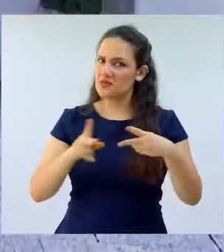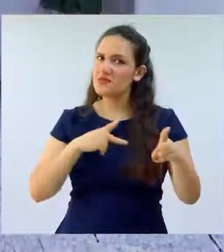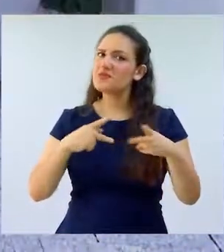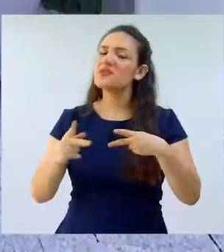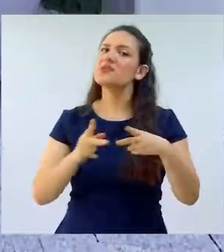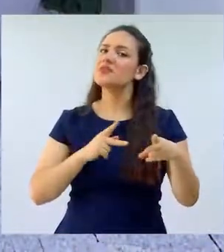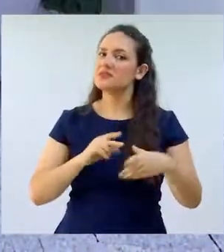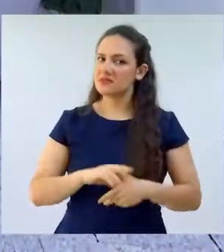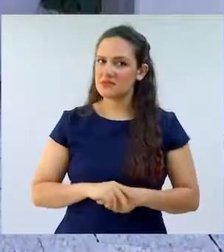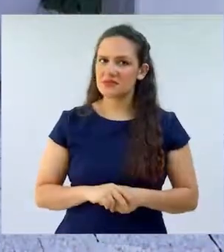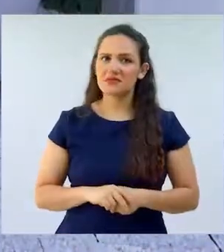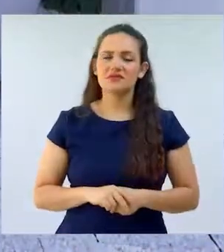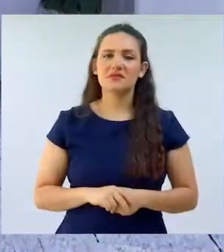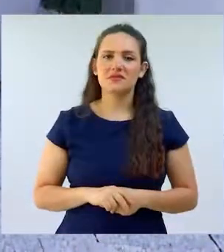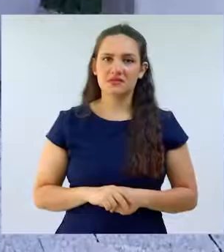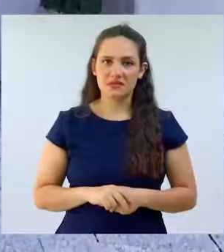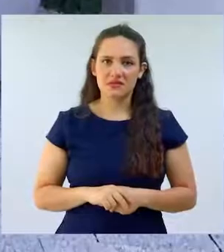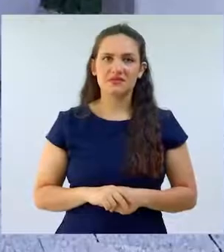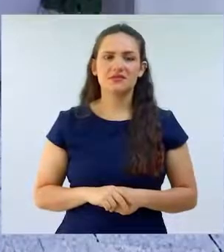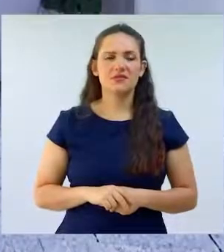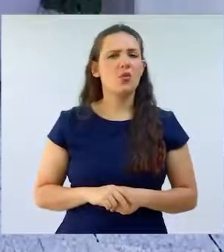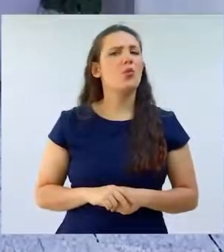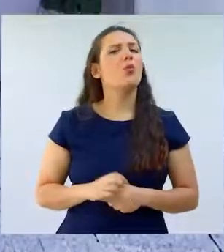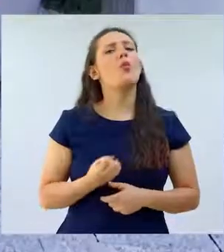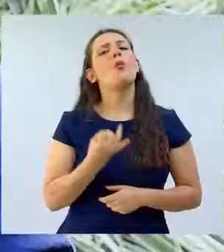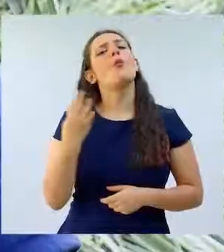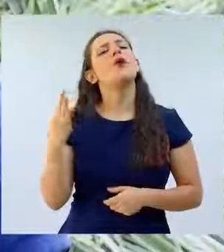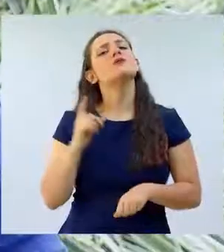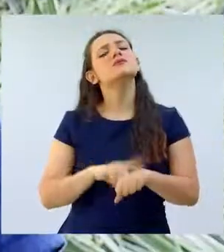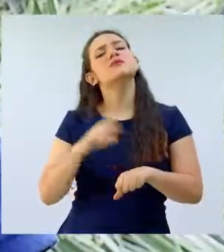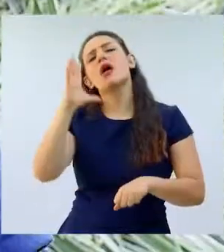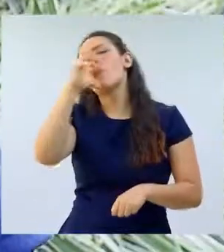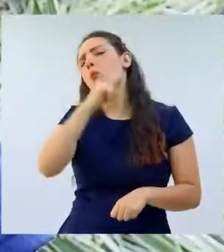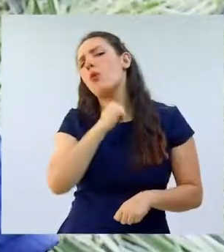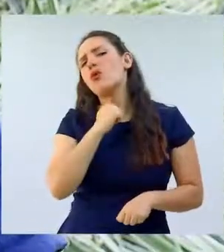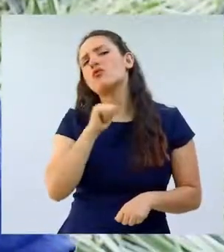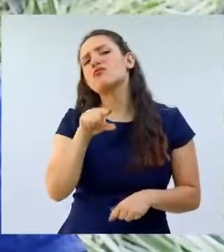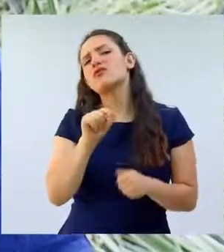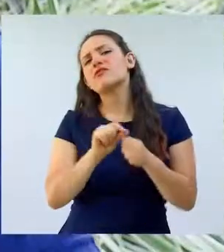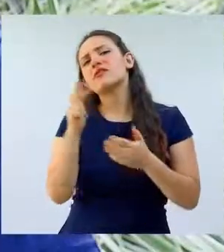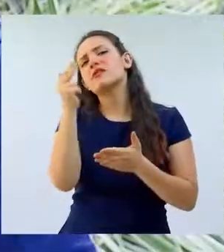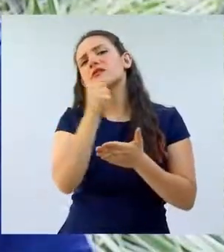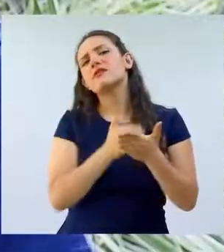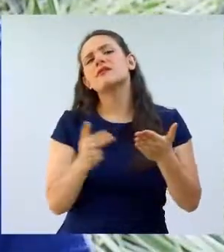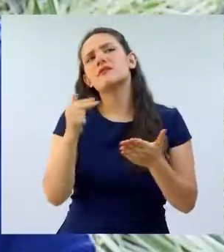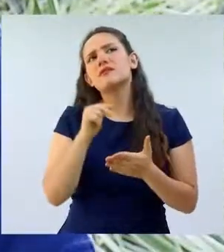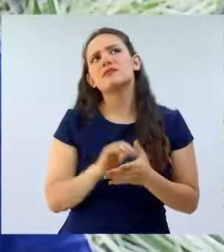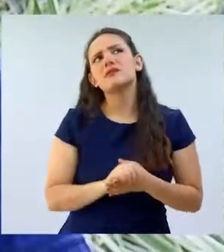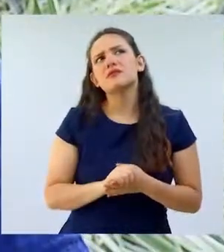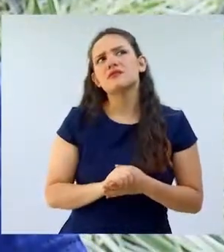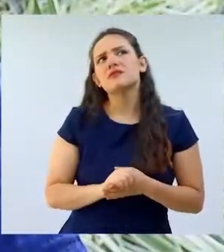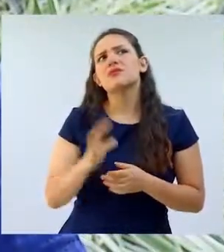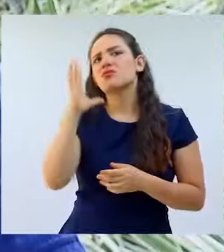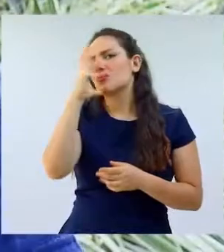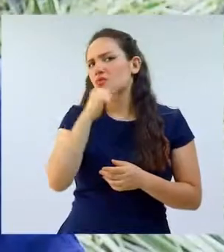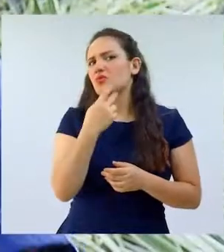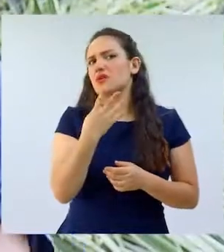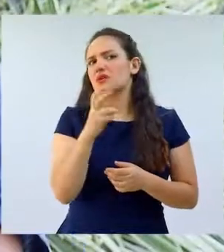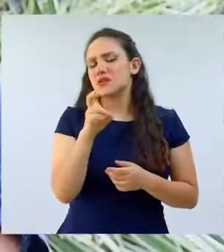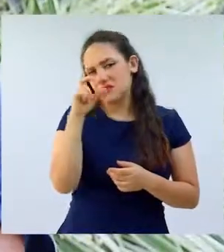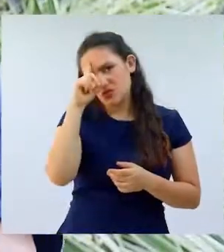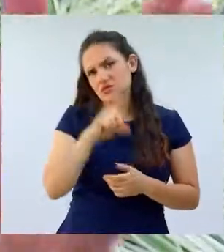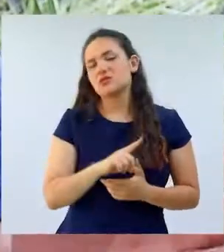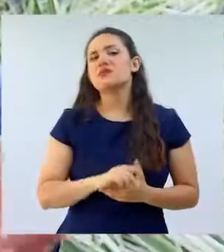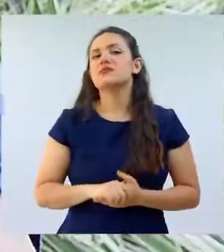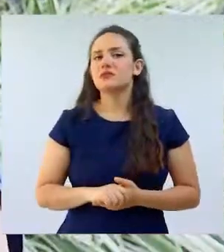época do ano. Passei por Quanto tempo você levou para pintar? Lá. Esse trabalho da onça ali, nós levamos 45 dias. Ainda bem que